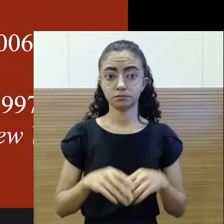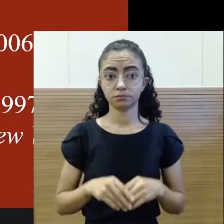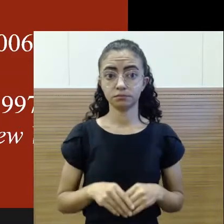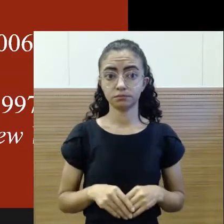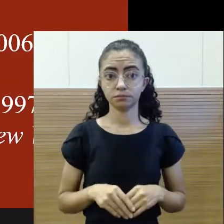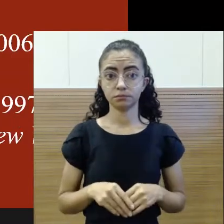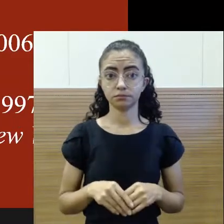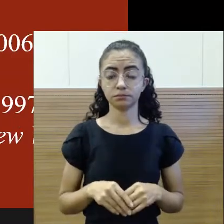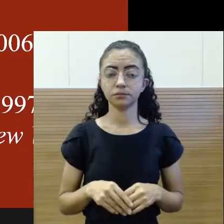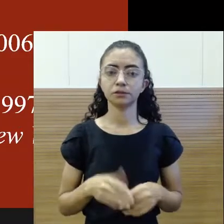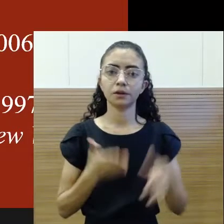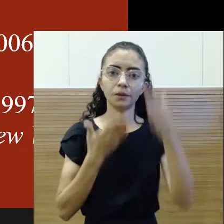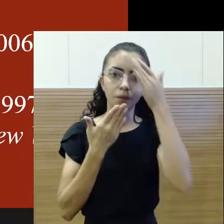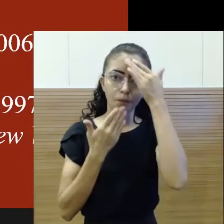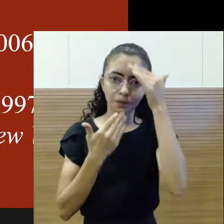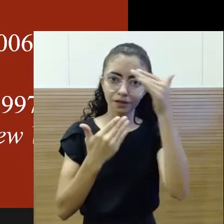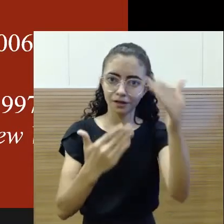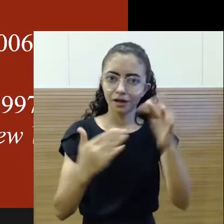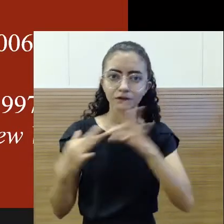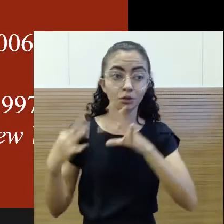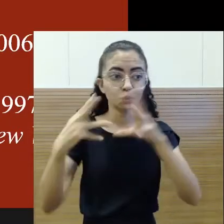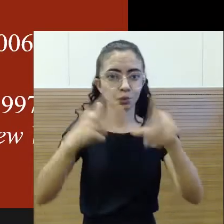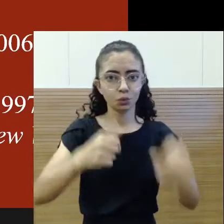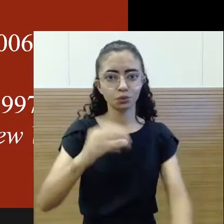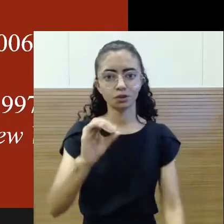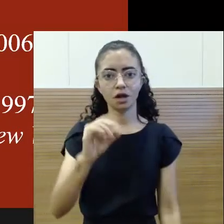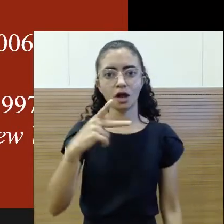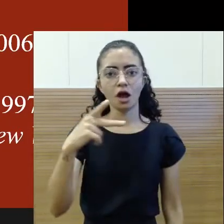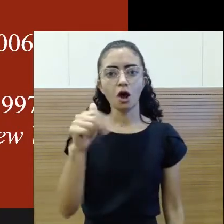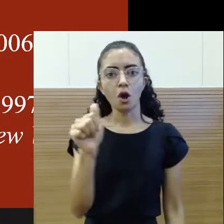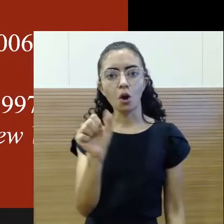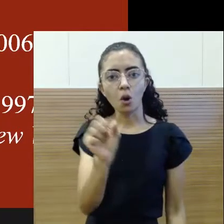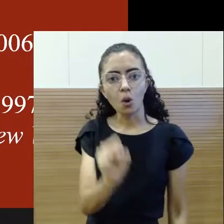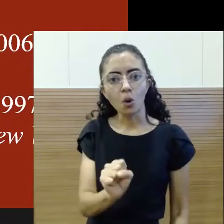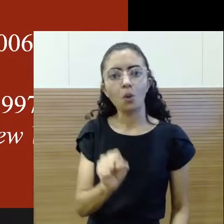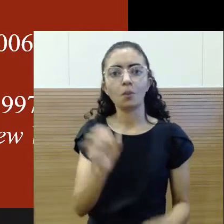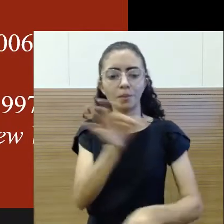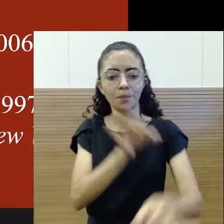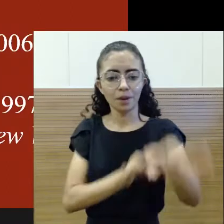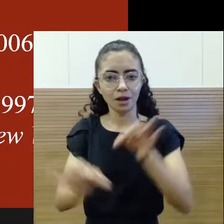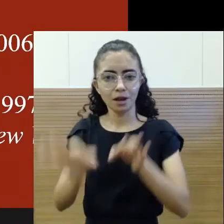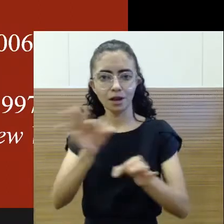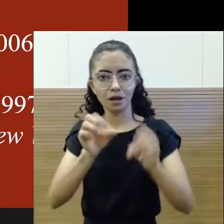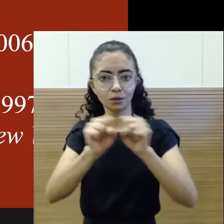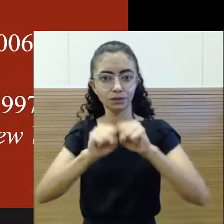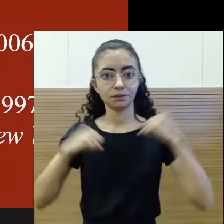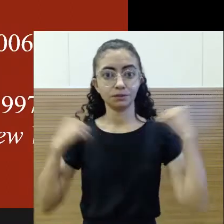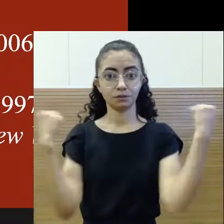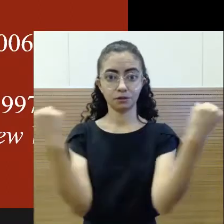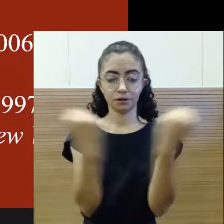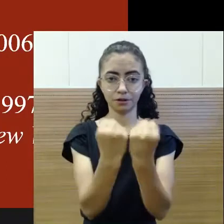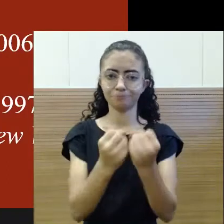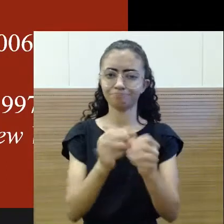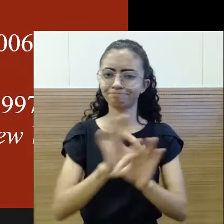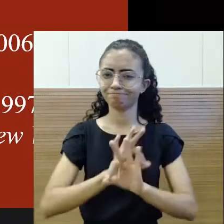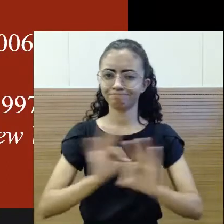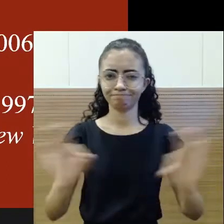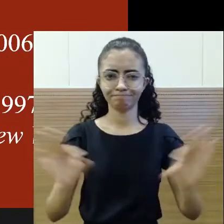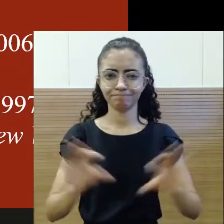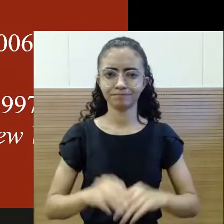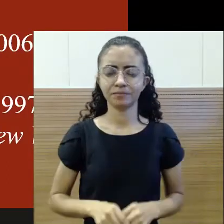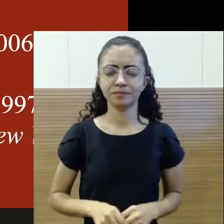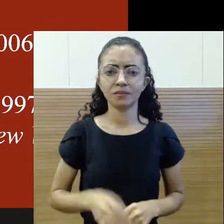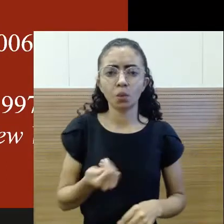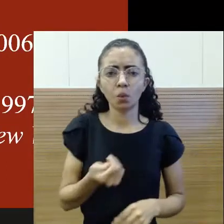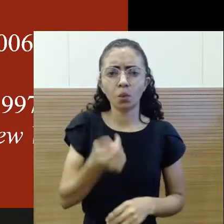Muito obrigado a todo mundo na OPAS que organizou esse seminário, foi ótimo. Por quase